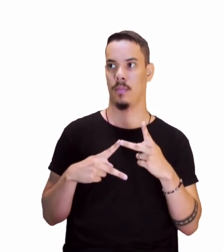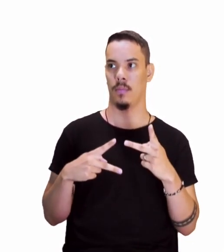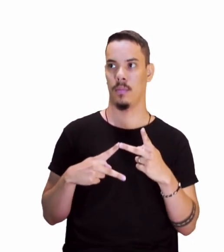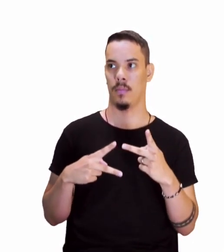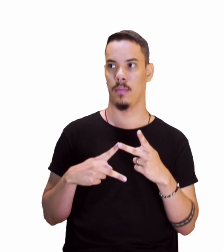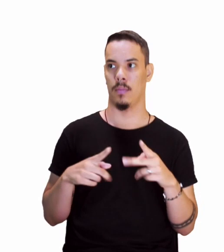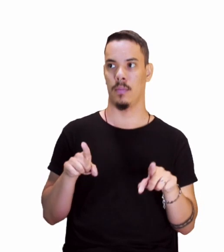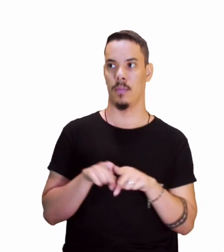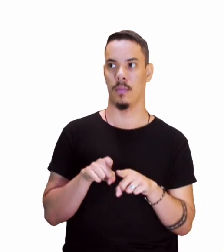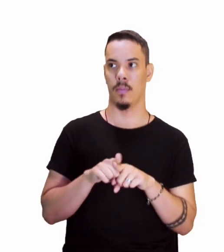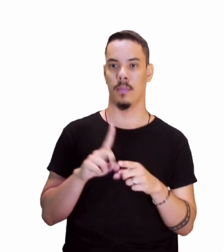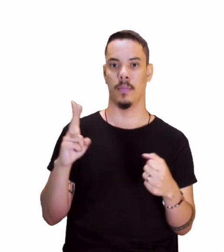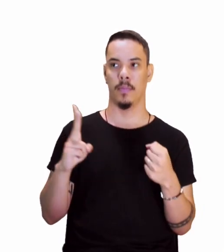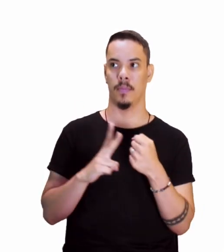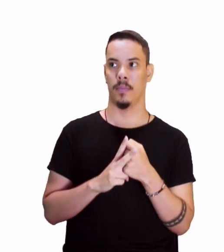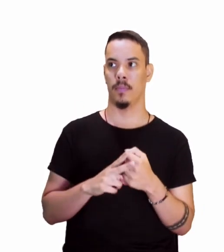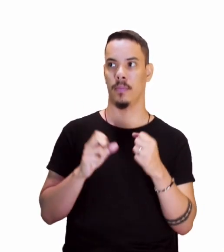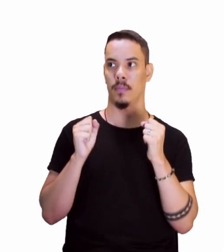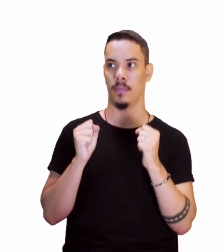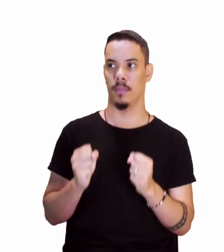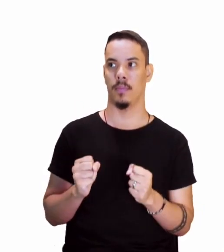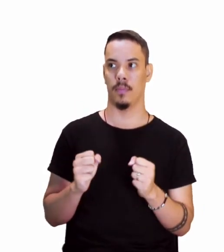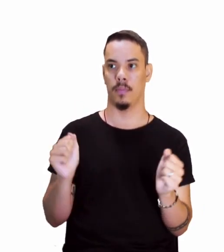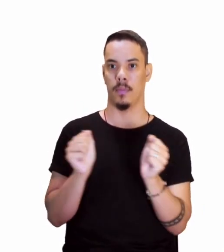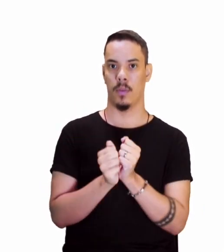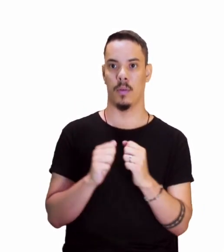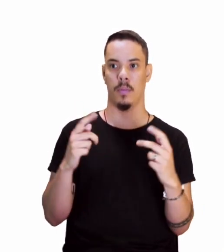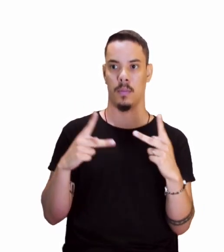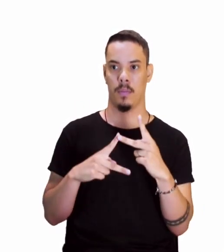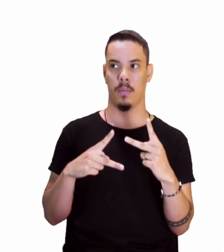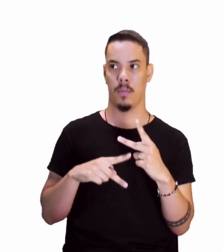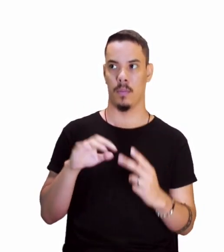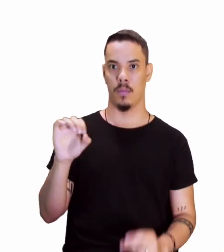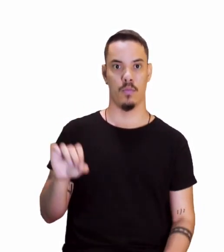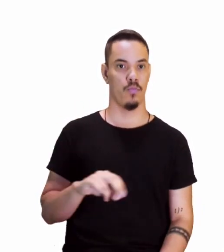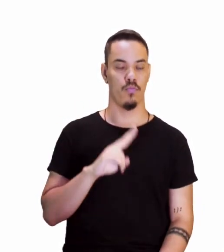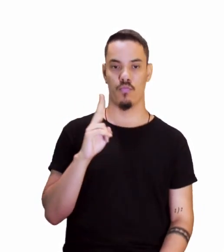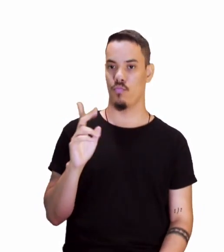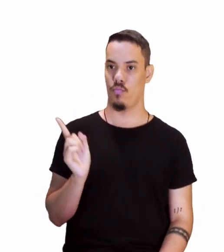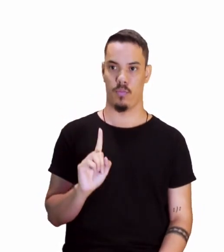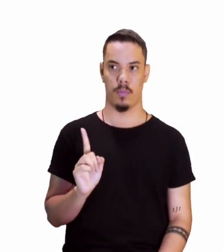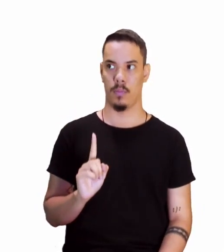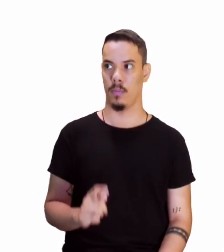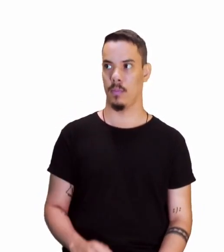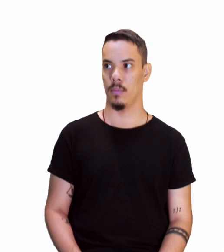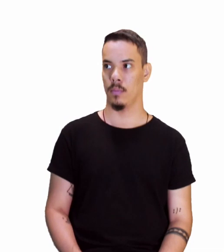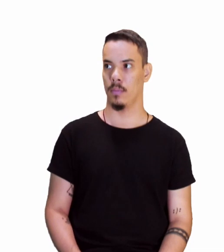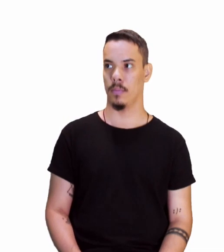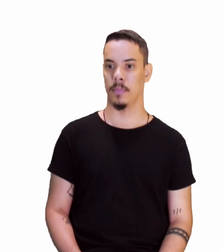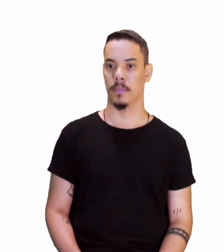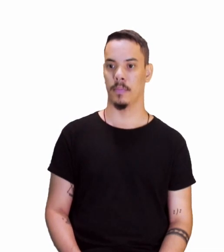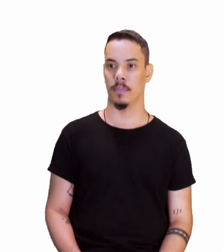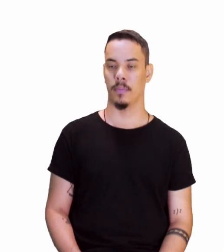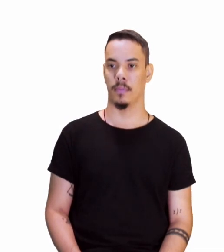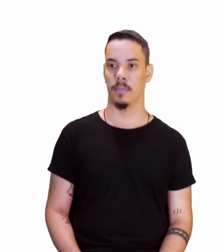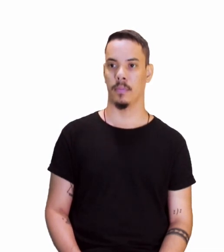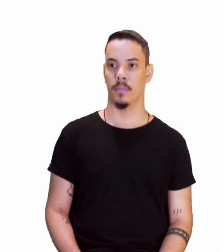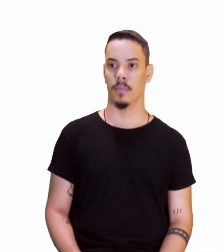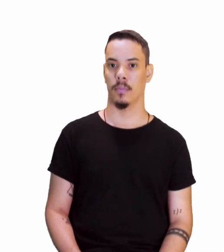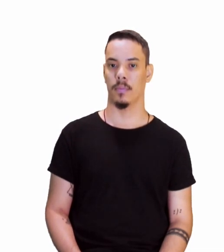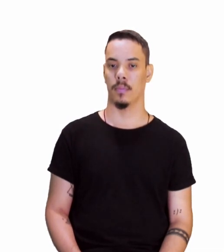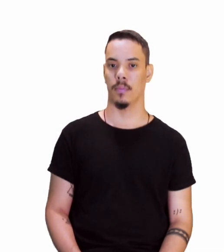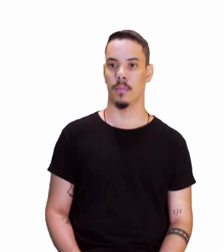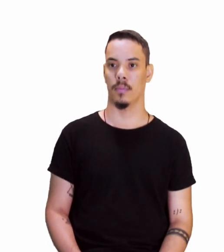a regência verbal pode vir com preposição ou não. Certinho?